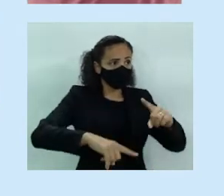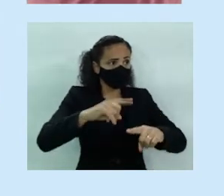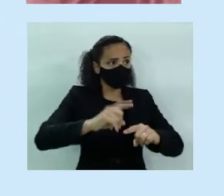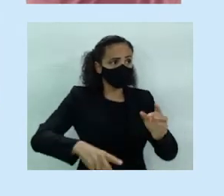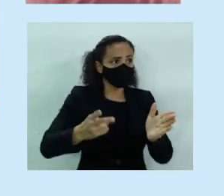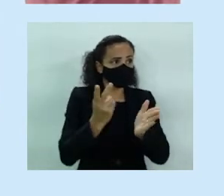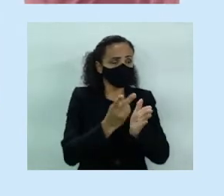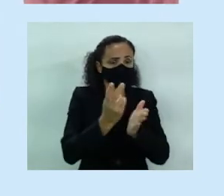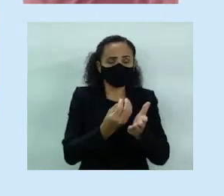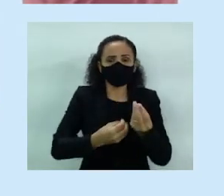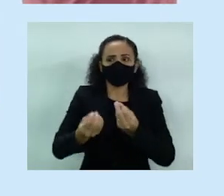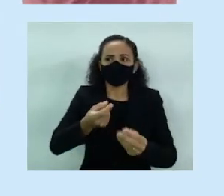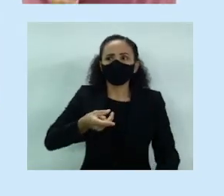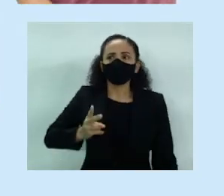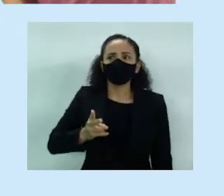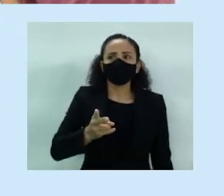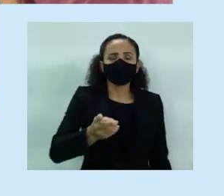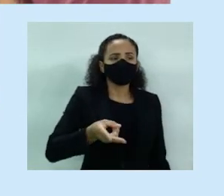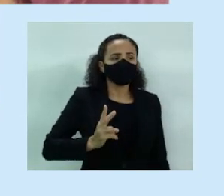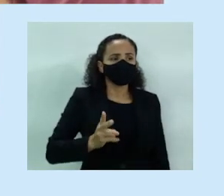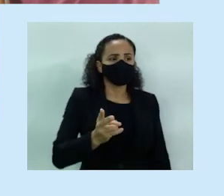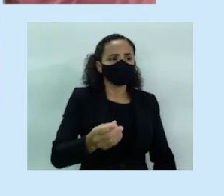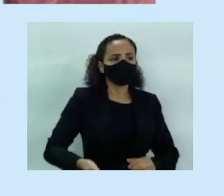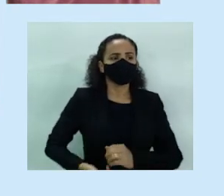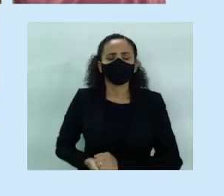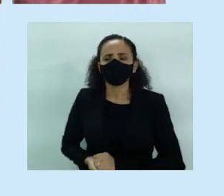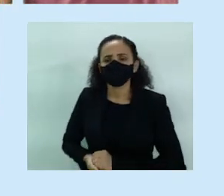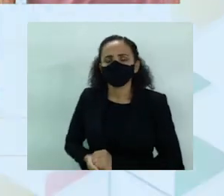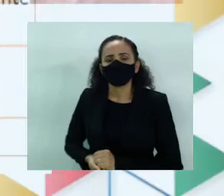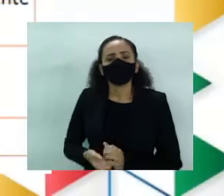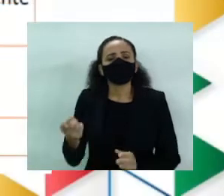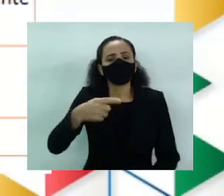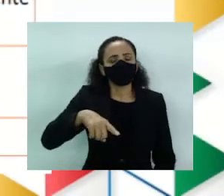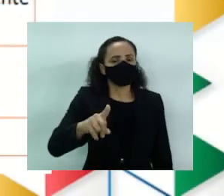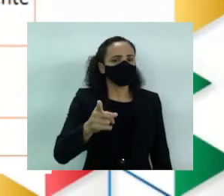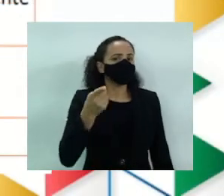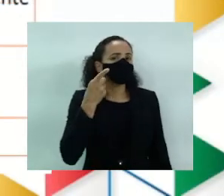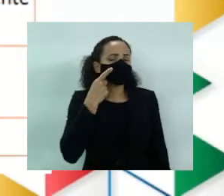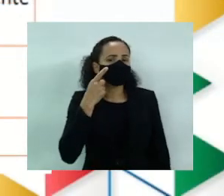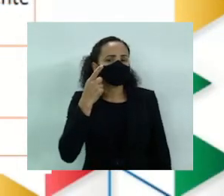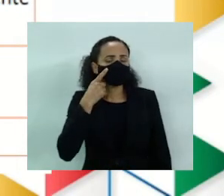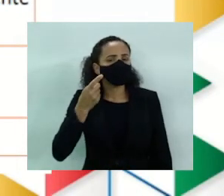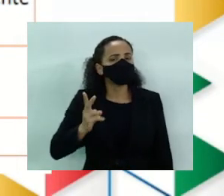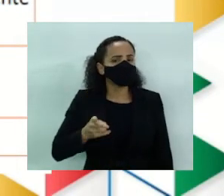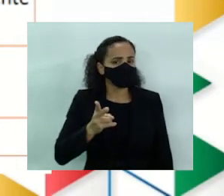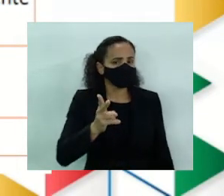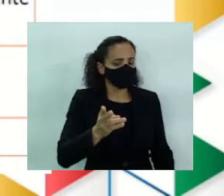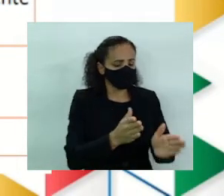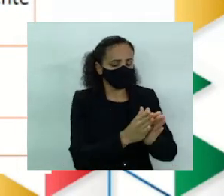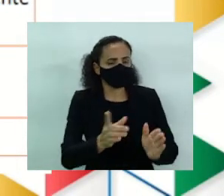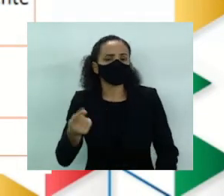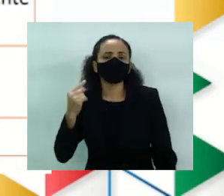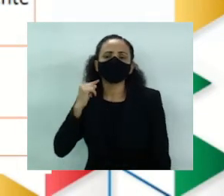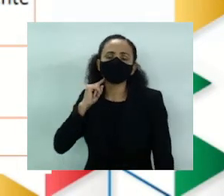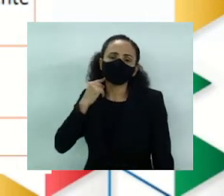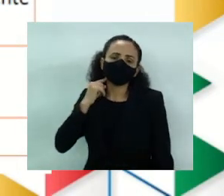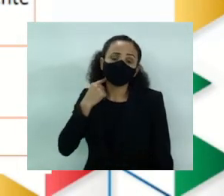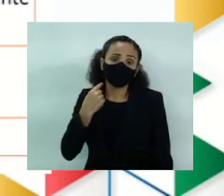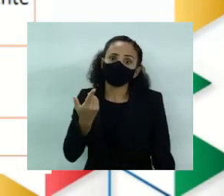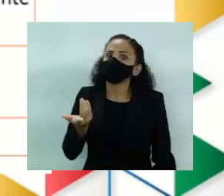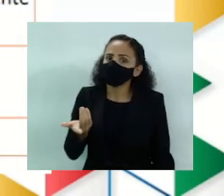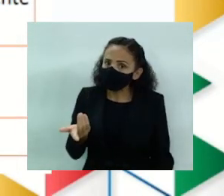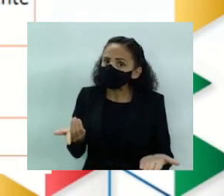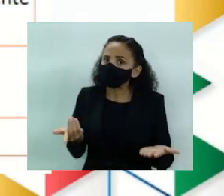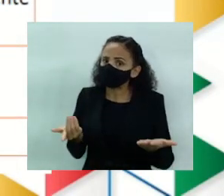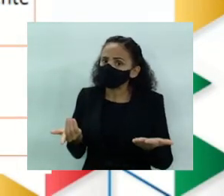esses objetos, tá certo? Então vamos lá. Nós podemos observar que através do lixo tudo bem que o lixo